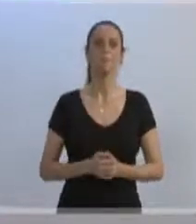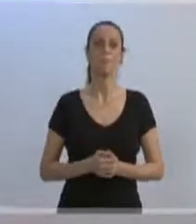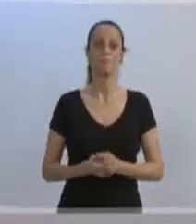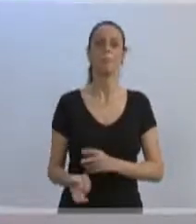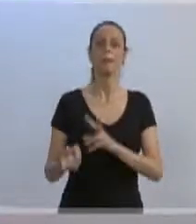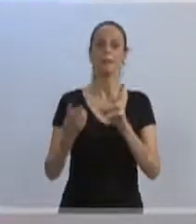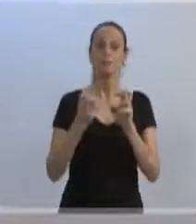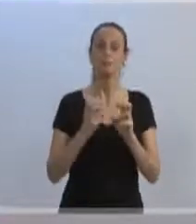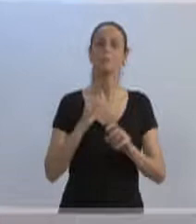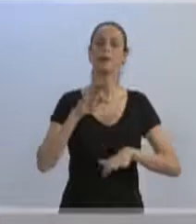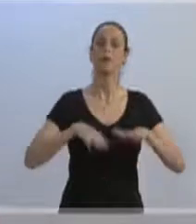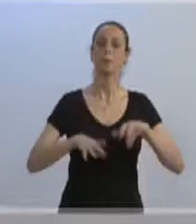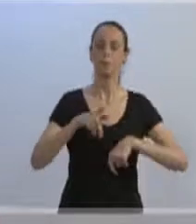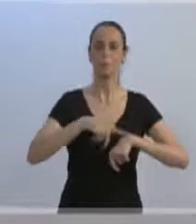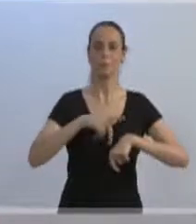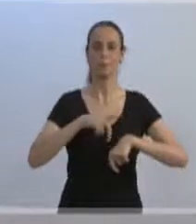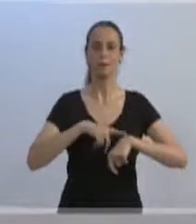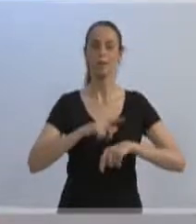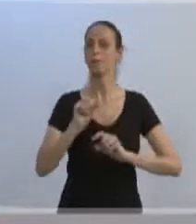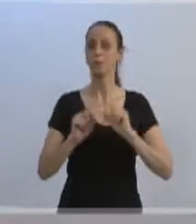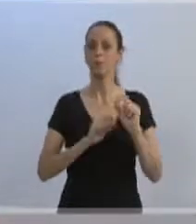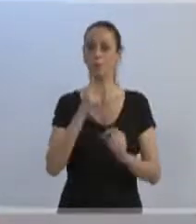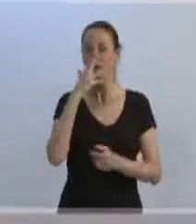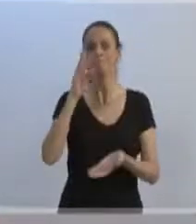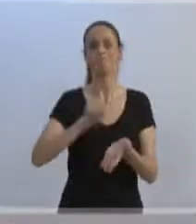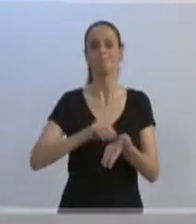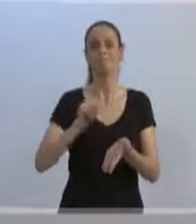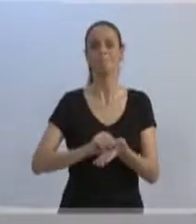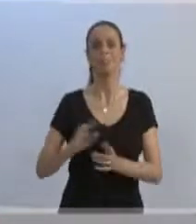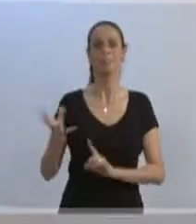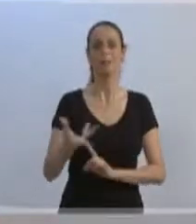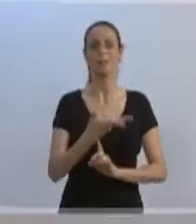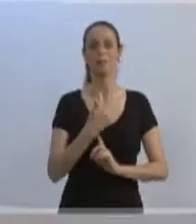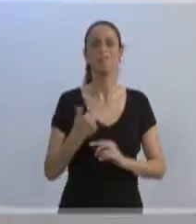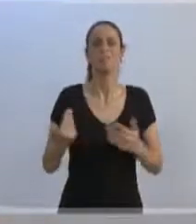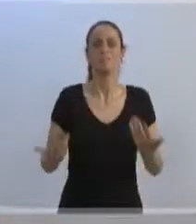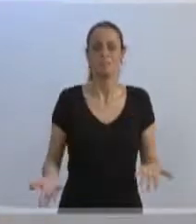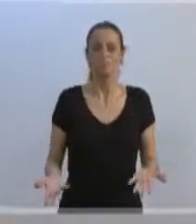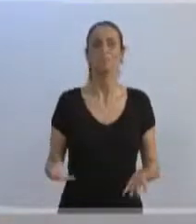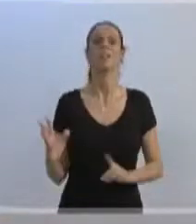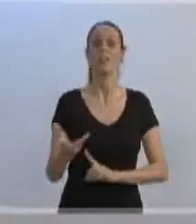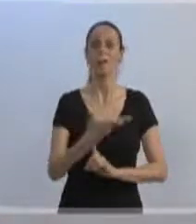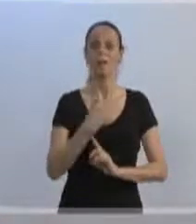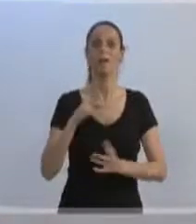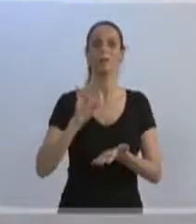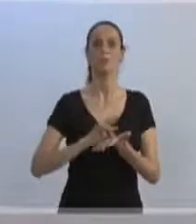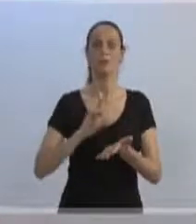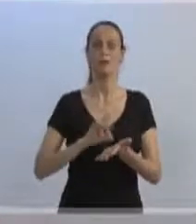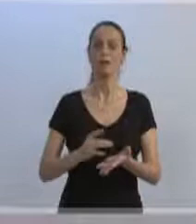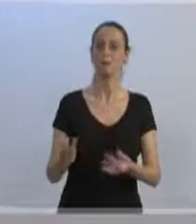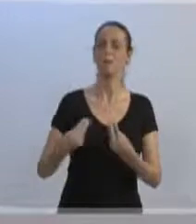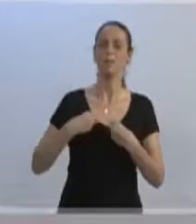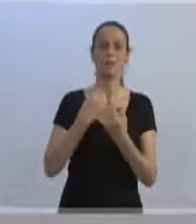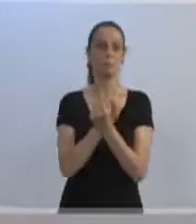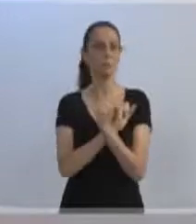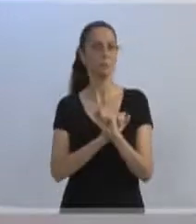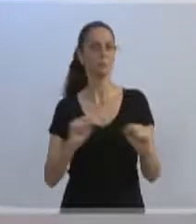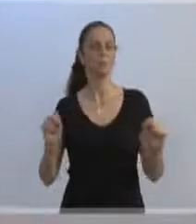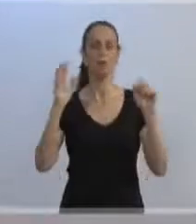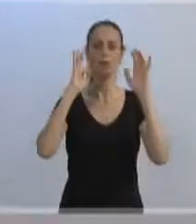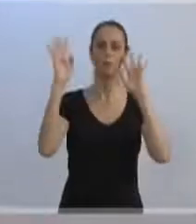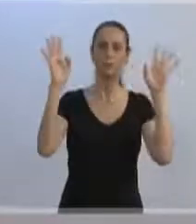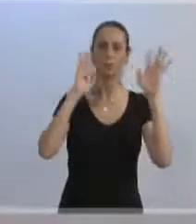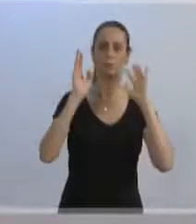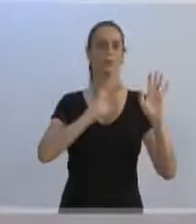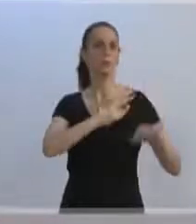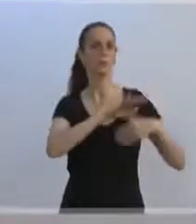em diversos momentos né a ausência dela quanto nociva e ea arte sobretudo traz esse ambiente de libertação de reflexão de